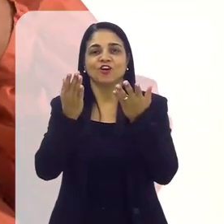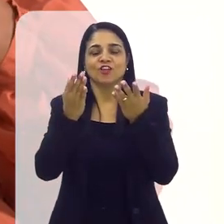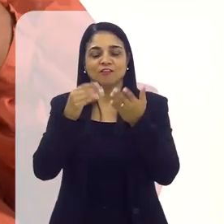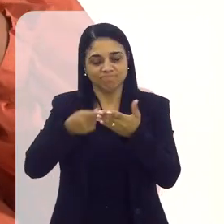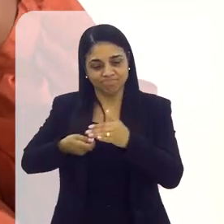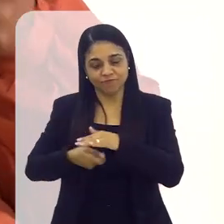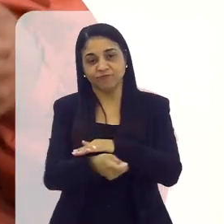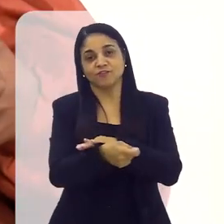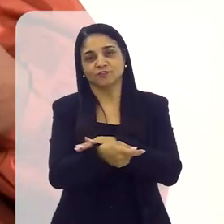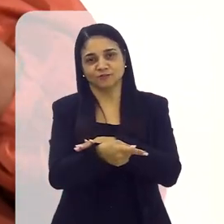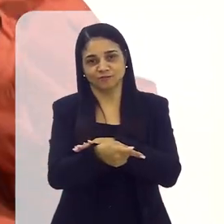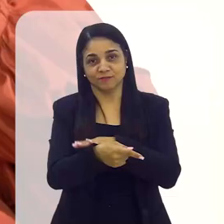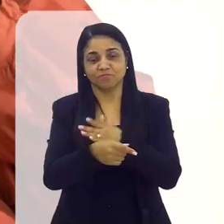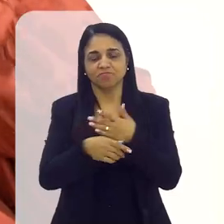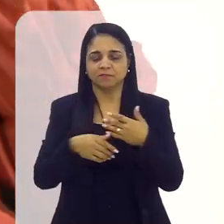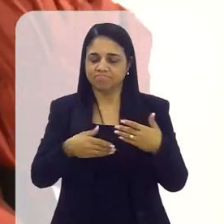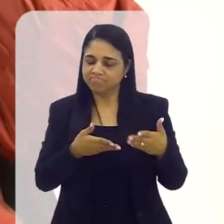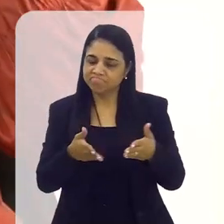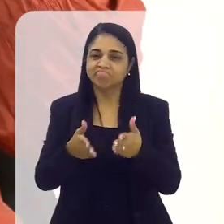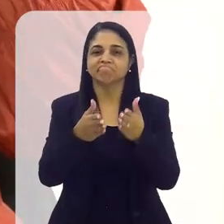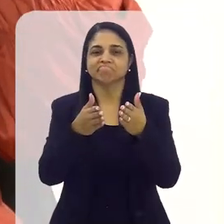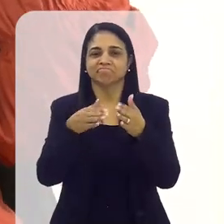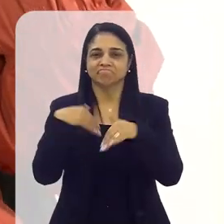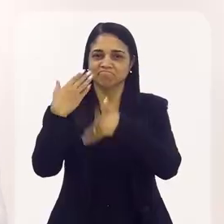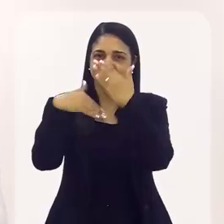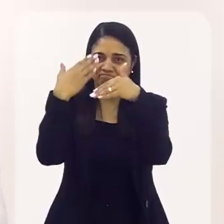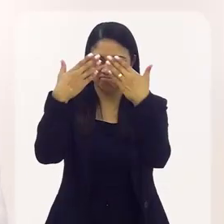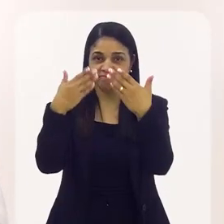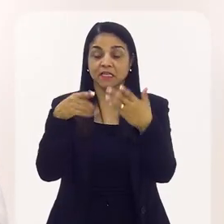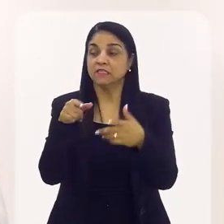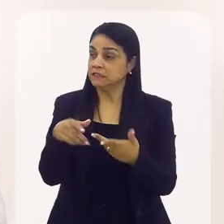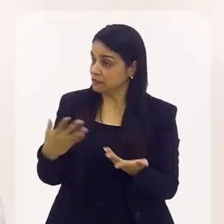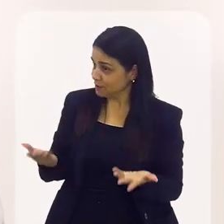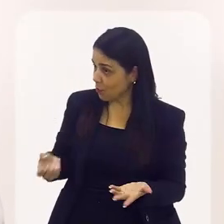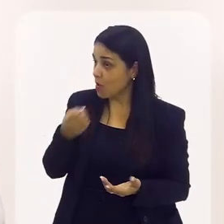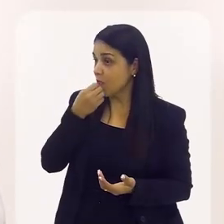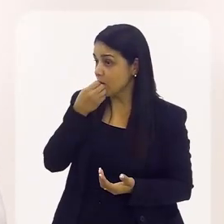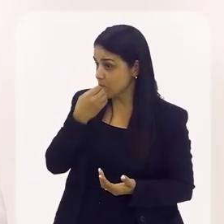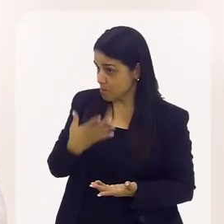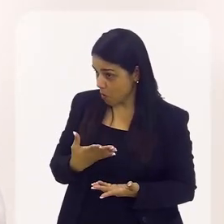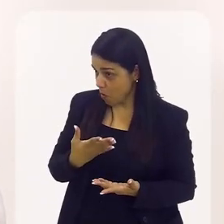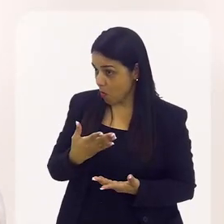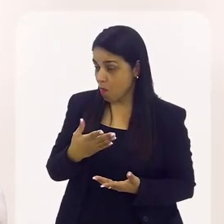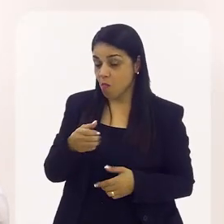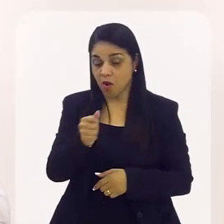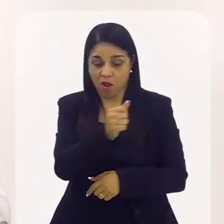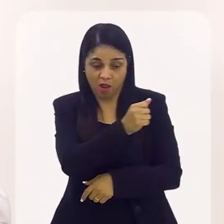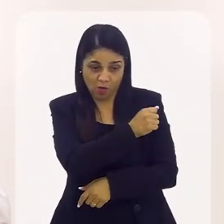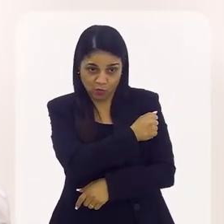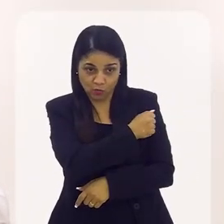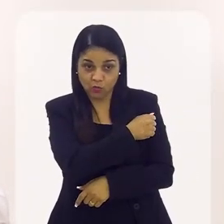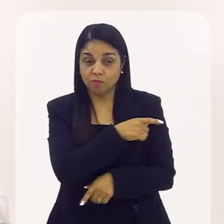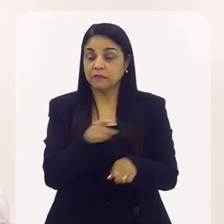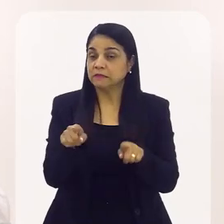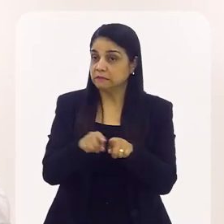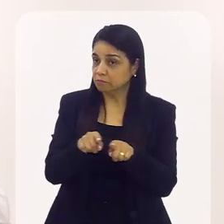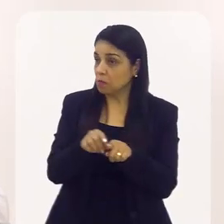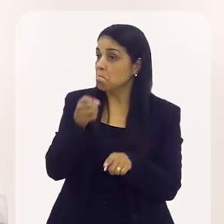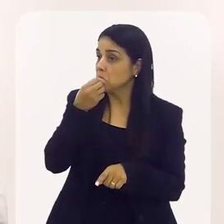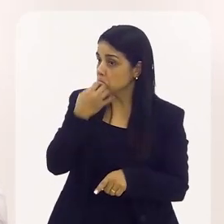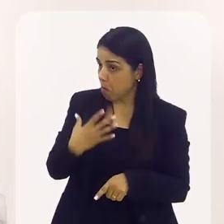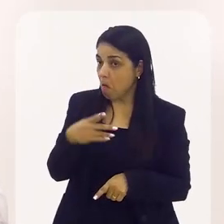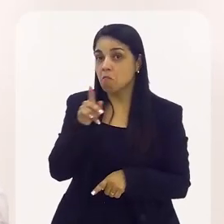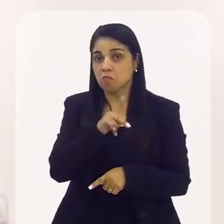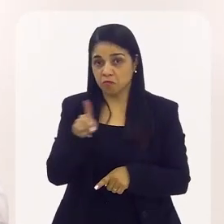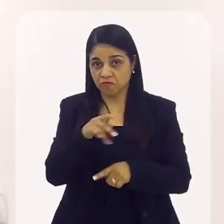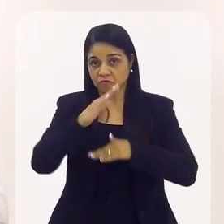mais um investimento, mas ainda estamos caminhando para isso. Quer dizer, é bom para os alunos, mas